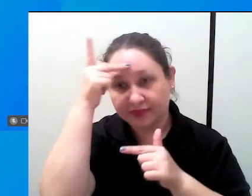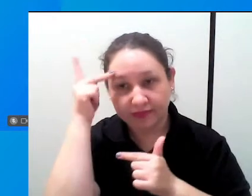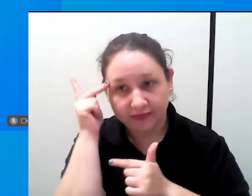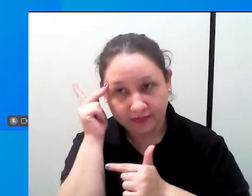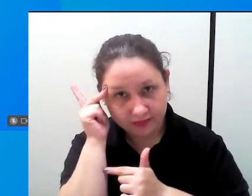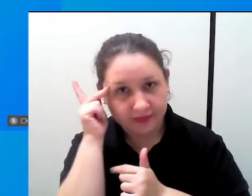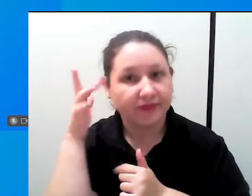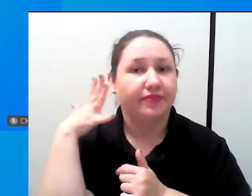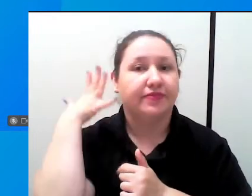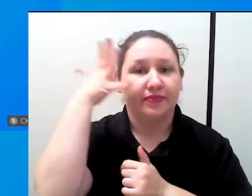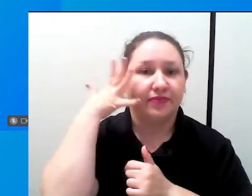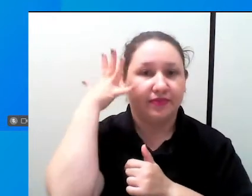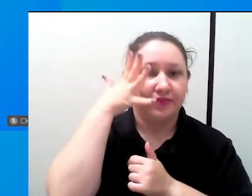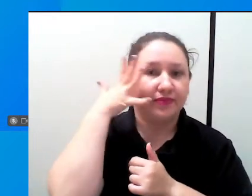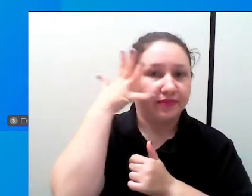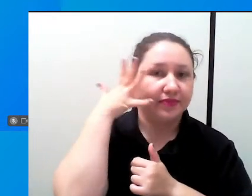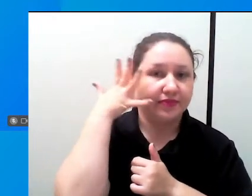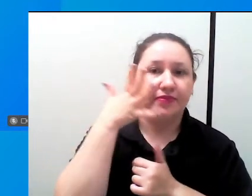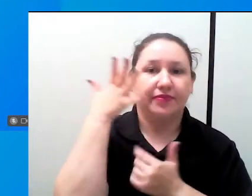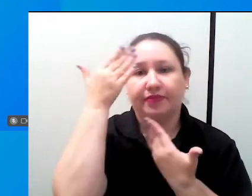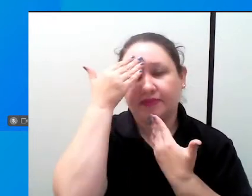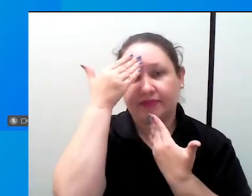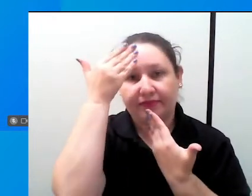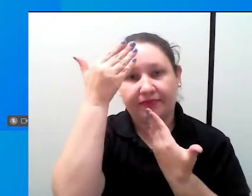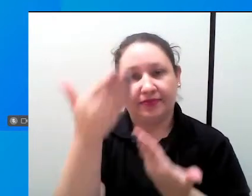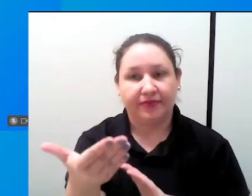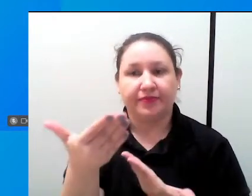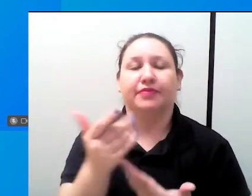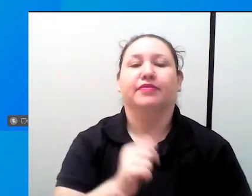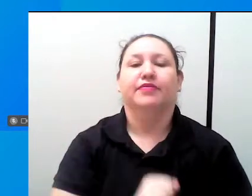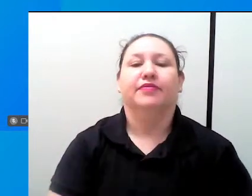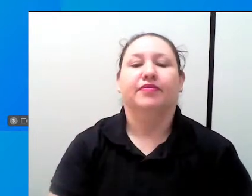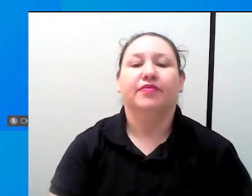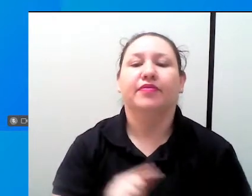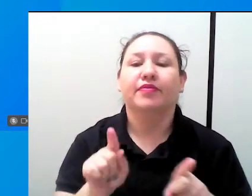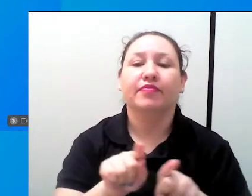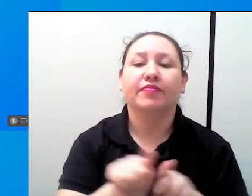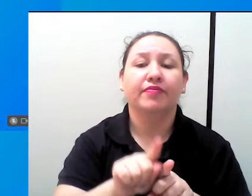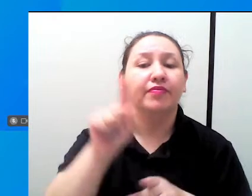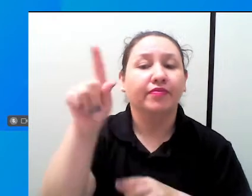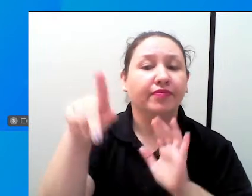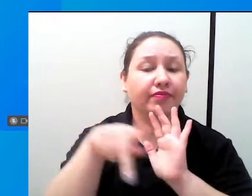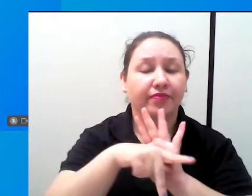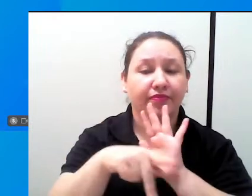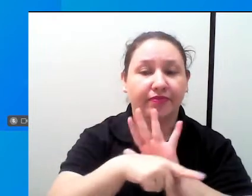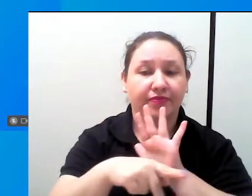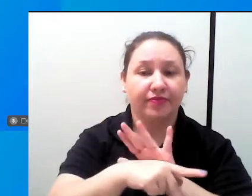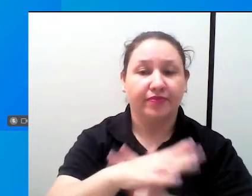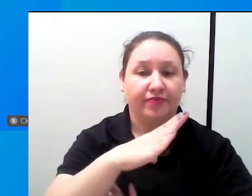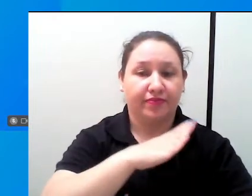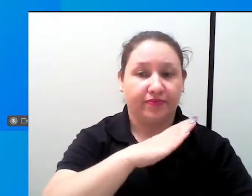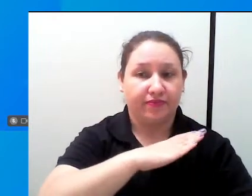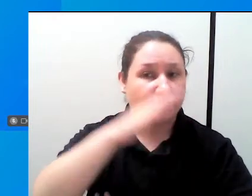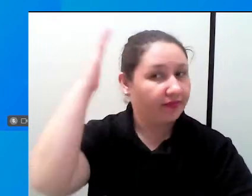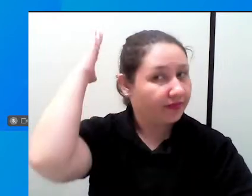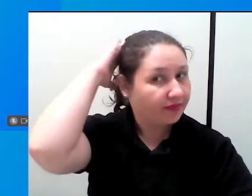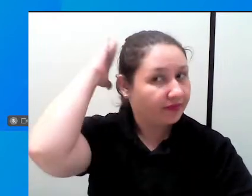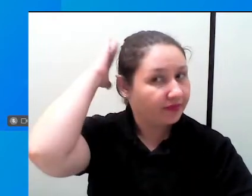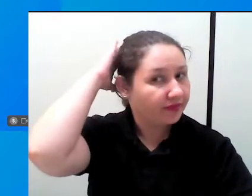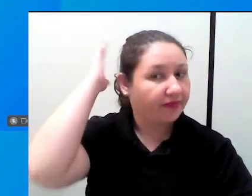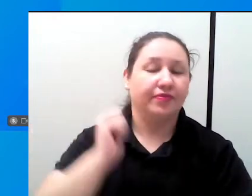pessoa aqui do Instituto Federal do Pará, é o Assis Farias, lá do Campos Breves, o Ari